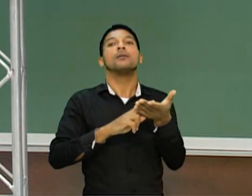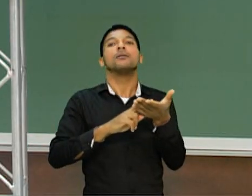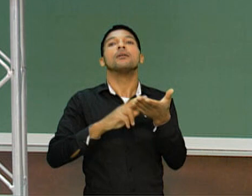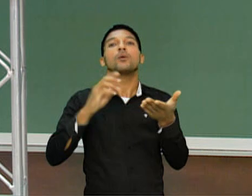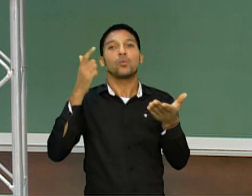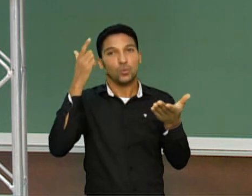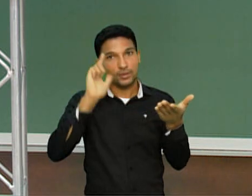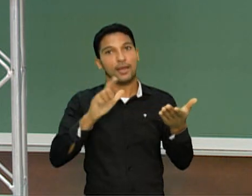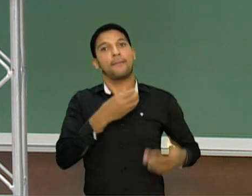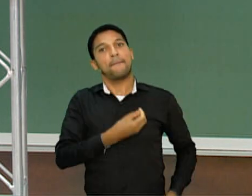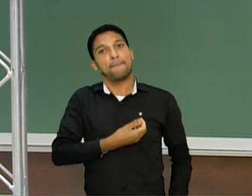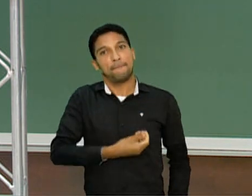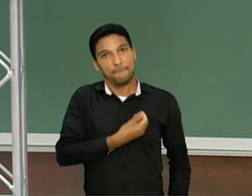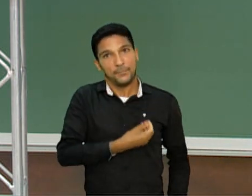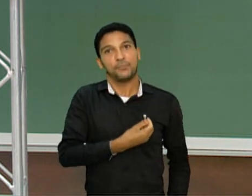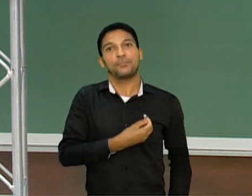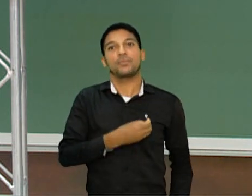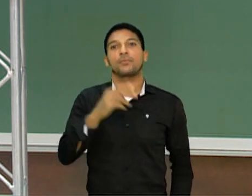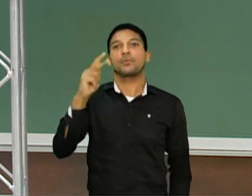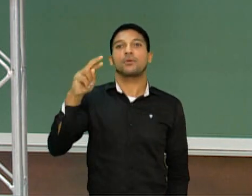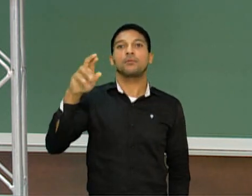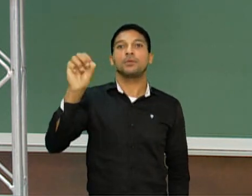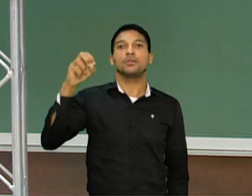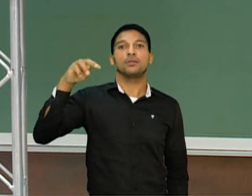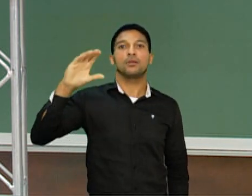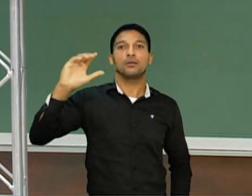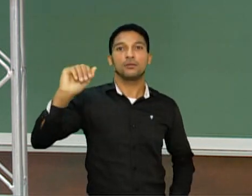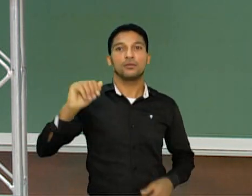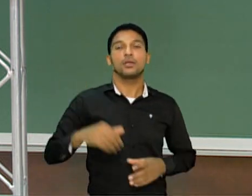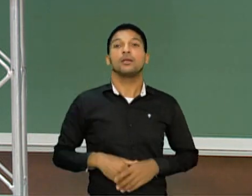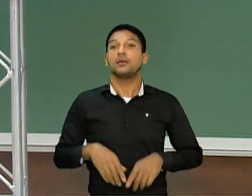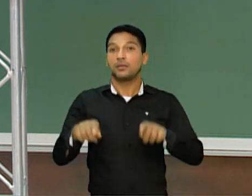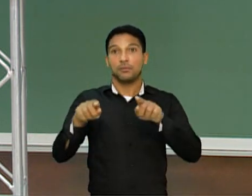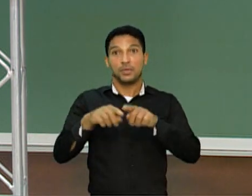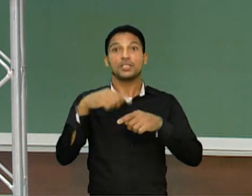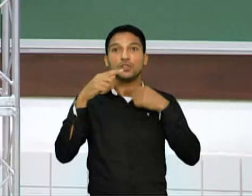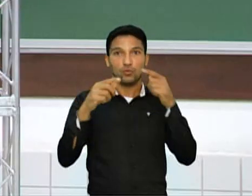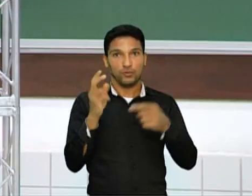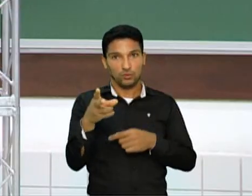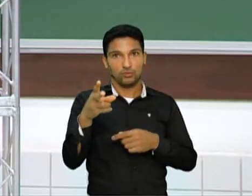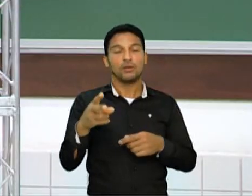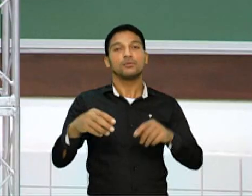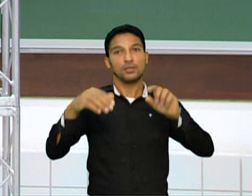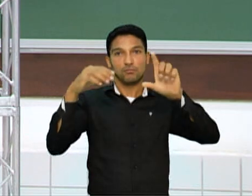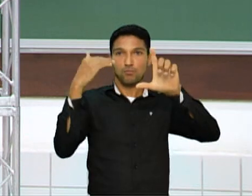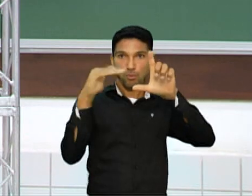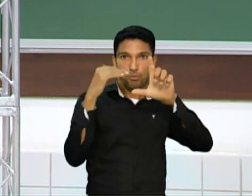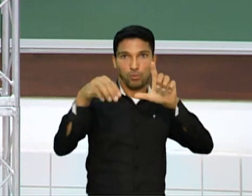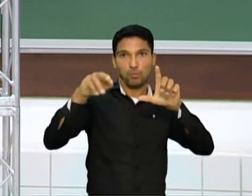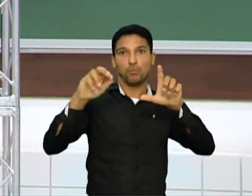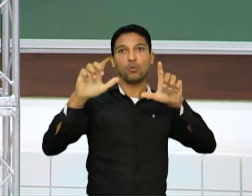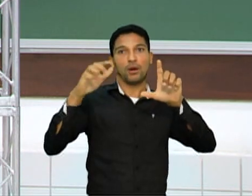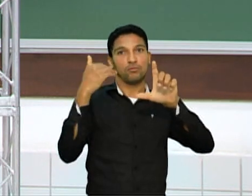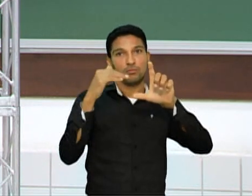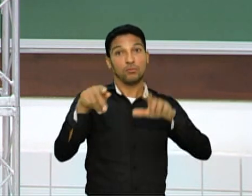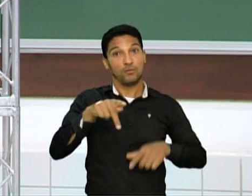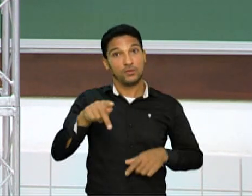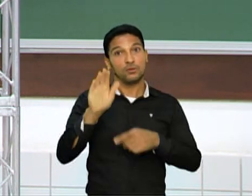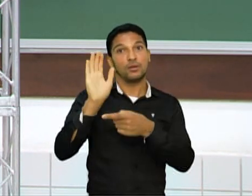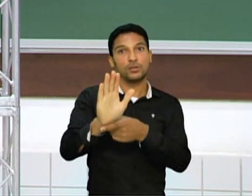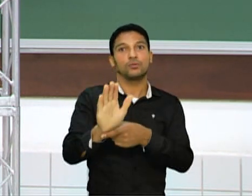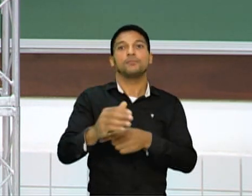também tem o seu professor aí à disposição para tirar as suas dúvidas. E numa próxima aula, nos vemos aqui novamente.